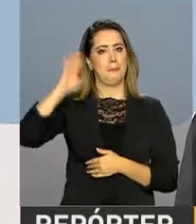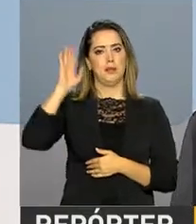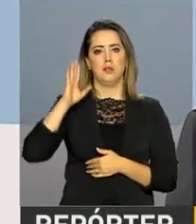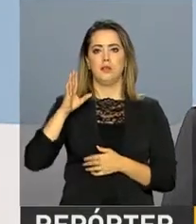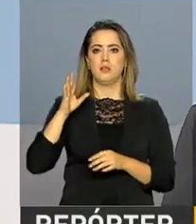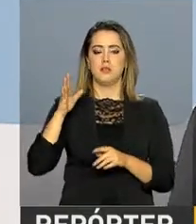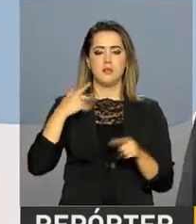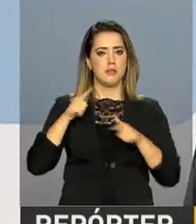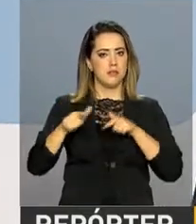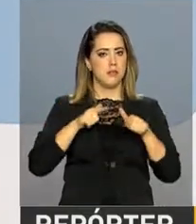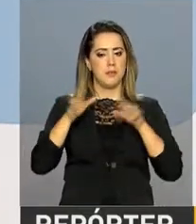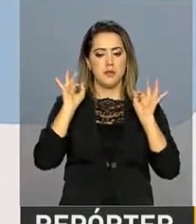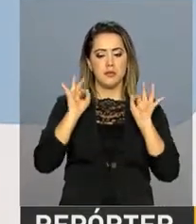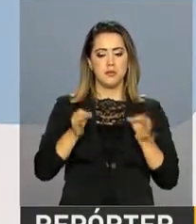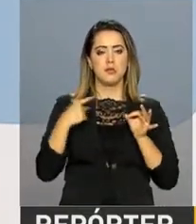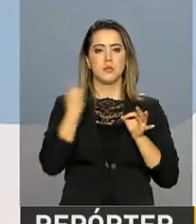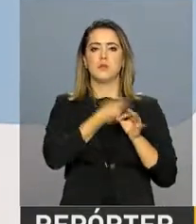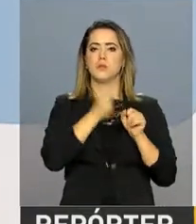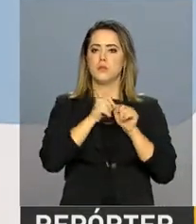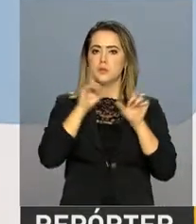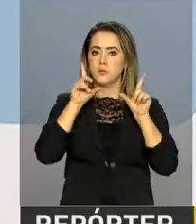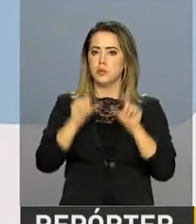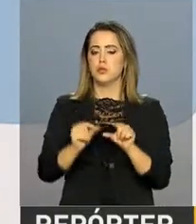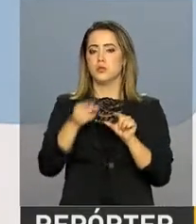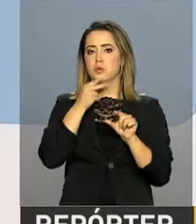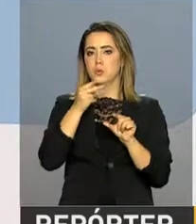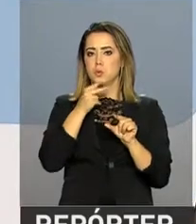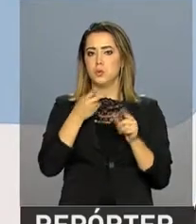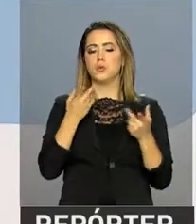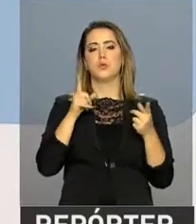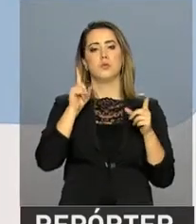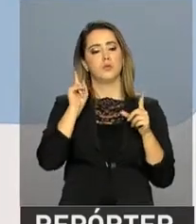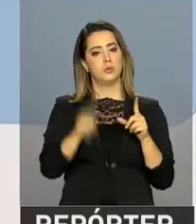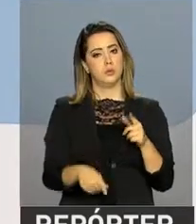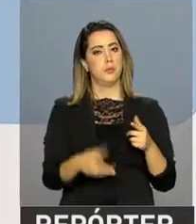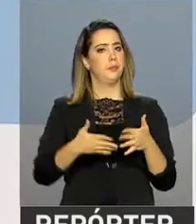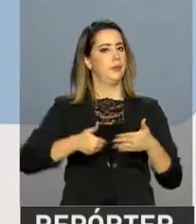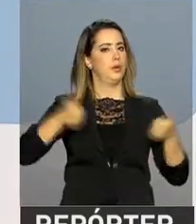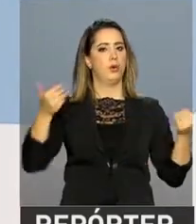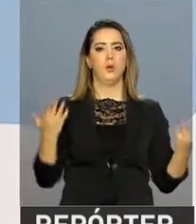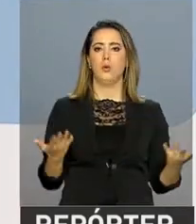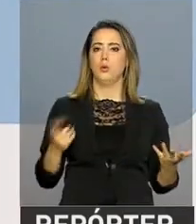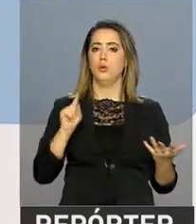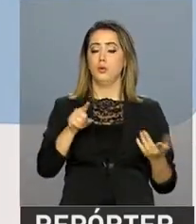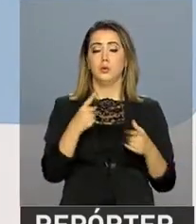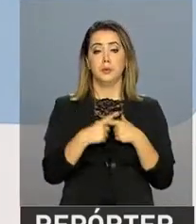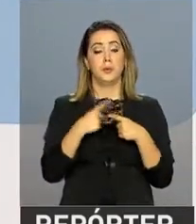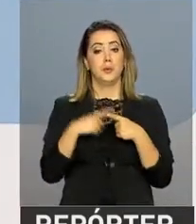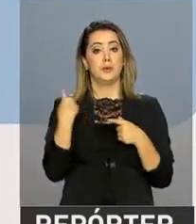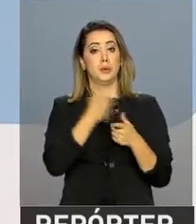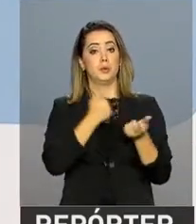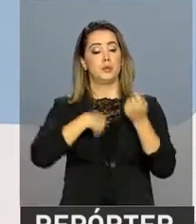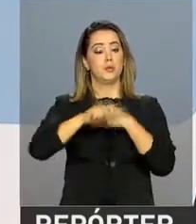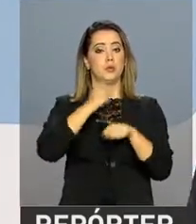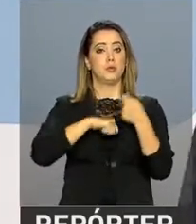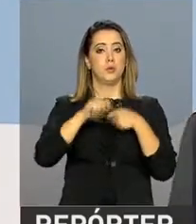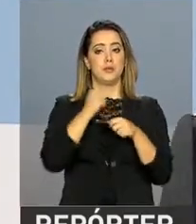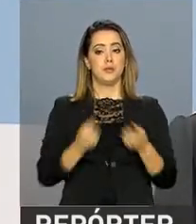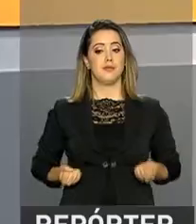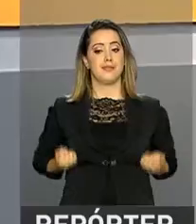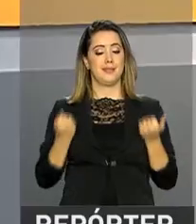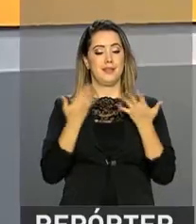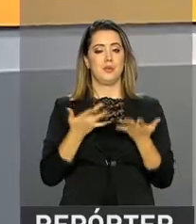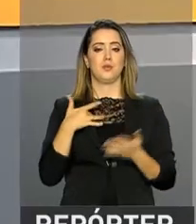mais ações concretas nós fizermos para a redução do consumo do cigarro, mais nós economizaremos de gasto em